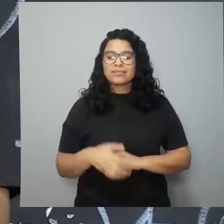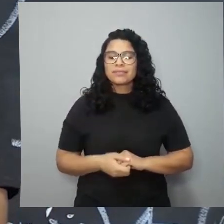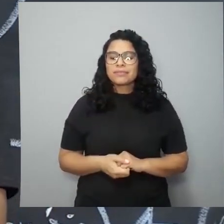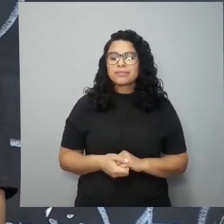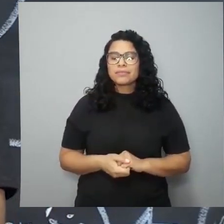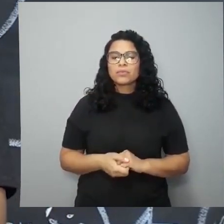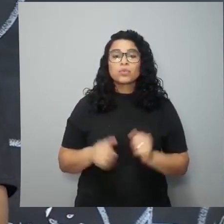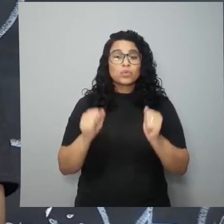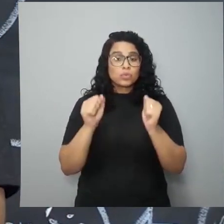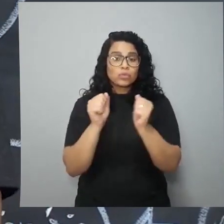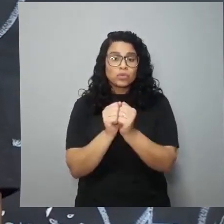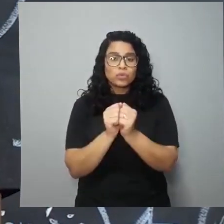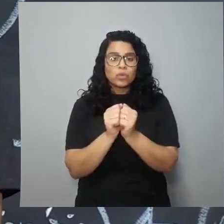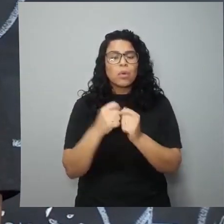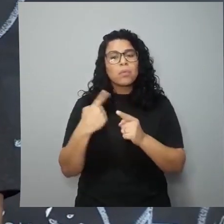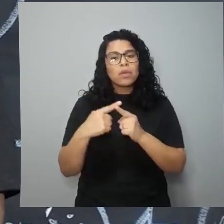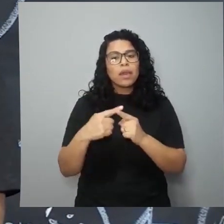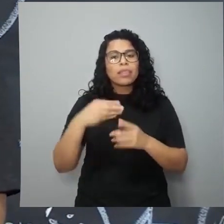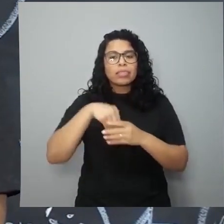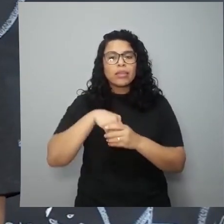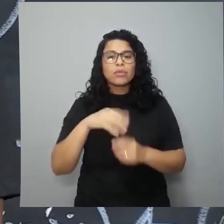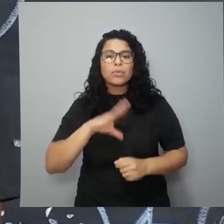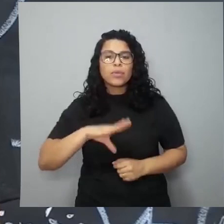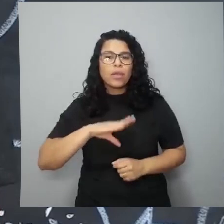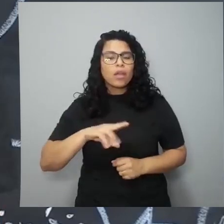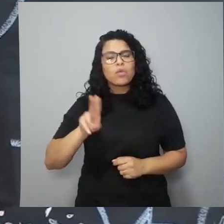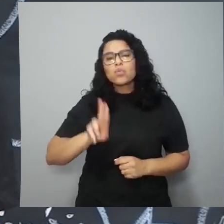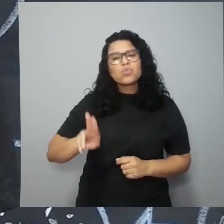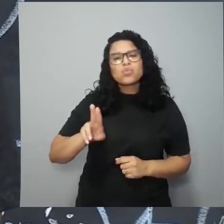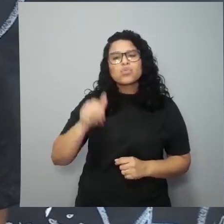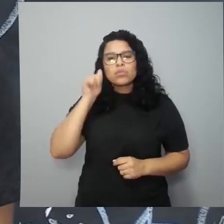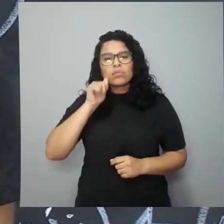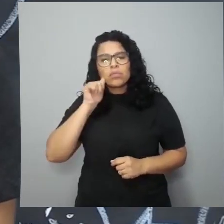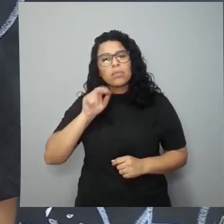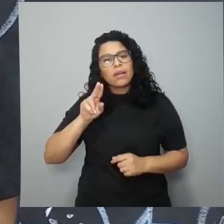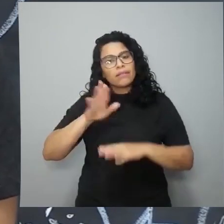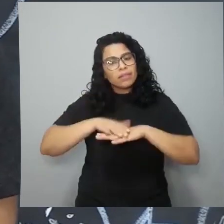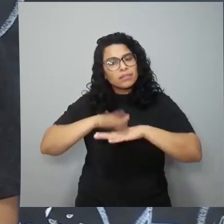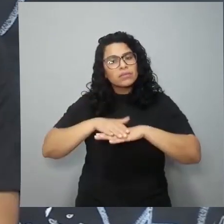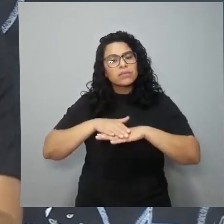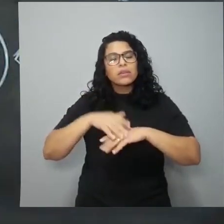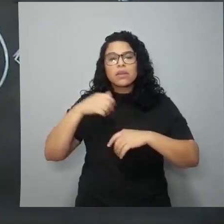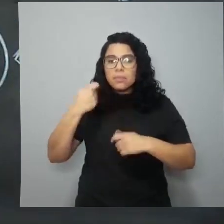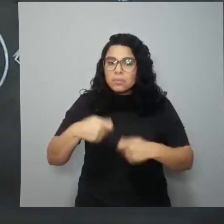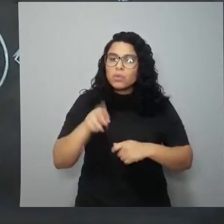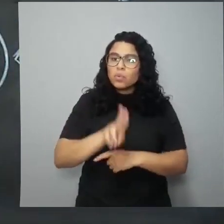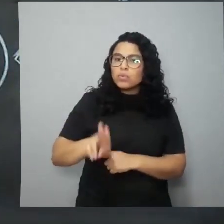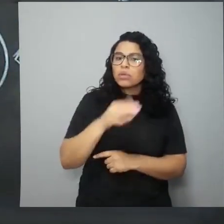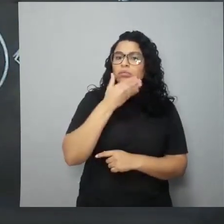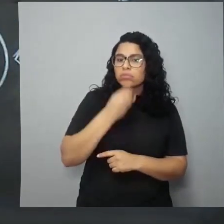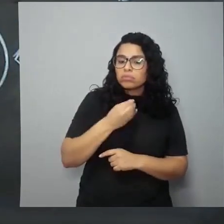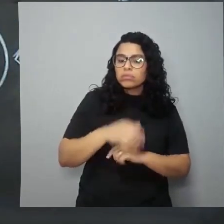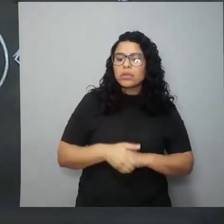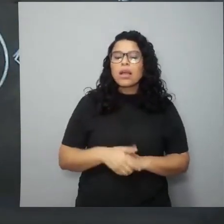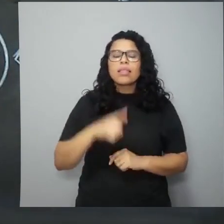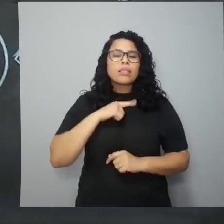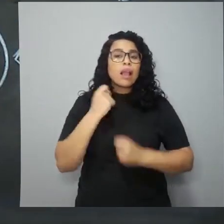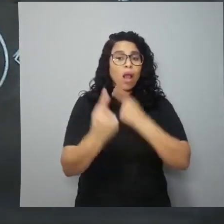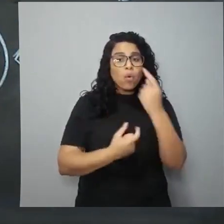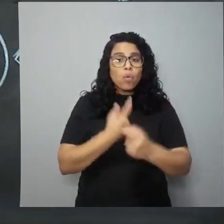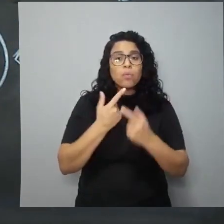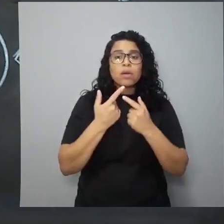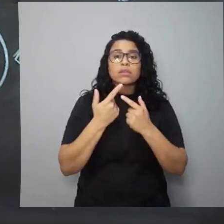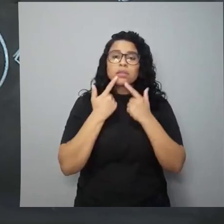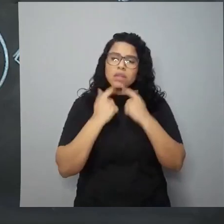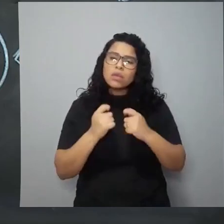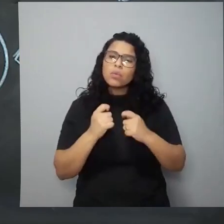aqui, unificando os 2 gêneros, masculino e feminino, porque na língua portuguesa eu não utilizo o feminino para fazer isso, eu acabo utilizando o masculino. Tem línguas que têm um número neutro, que